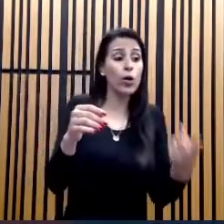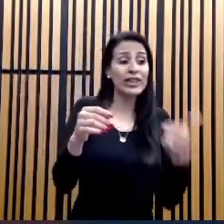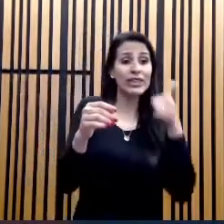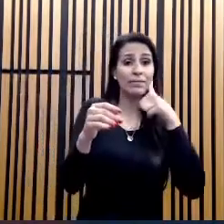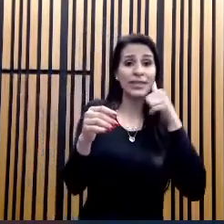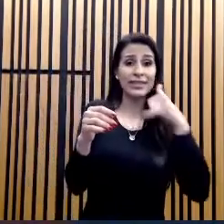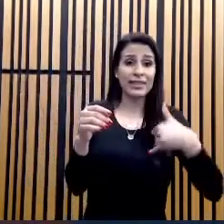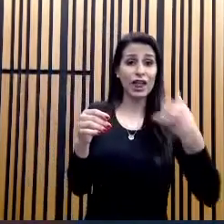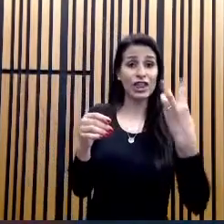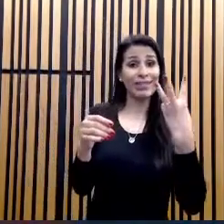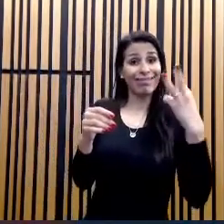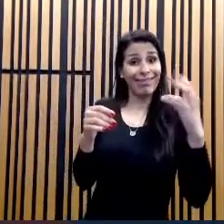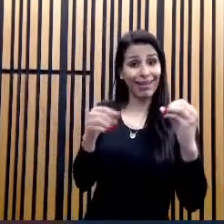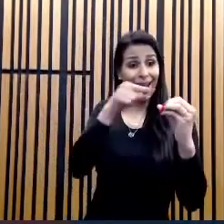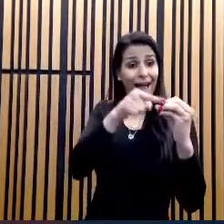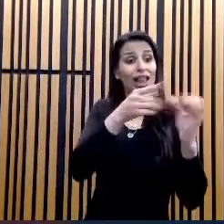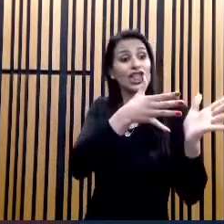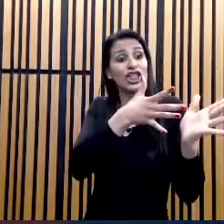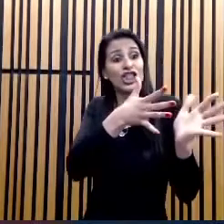tranquilas.